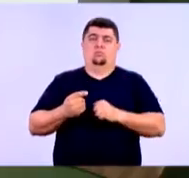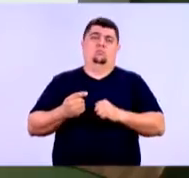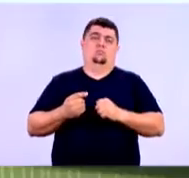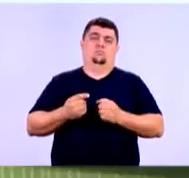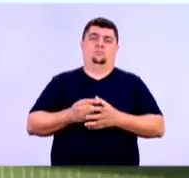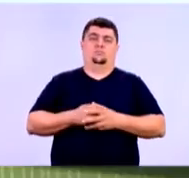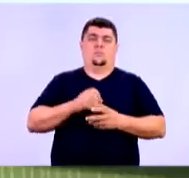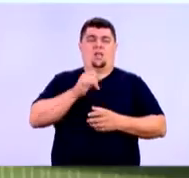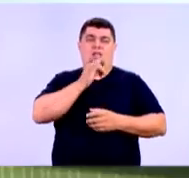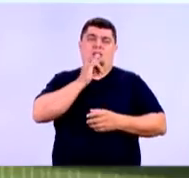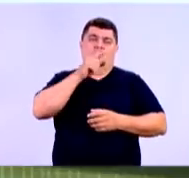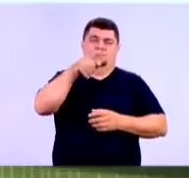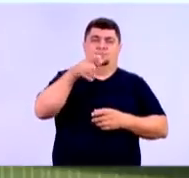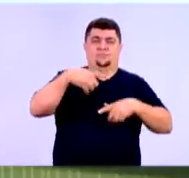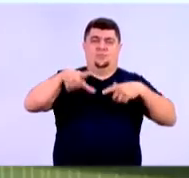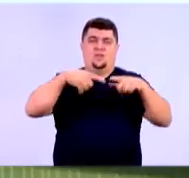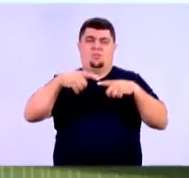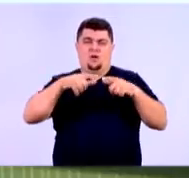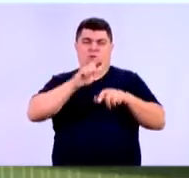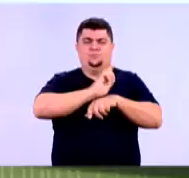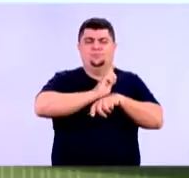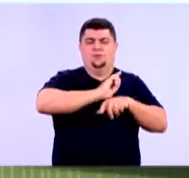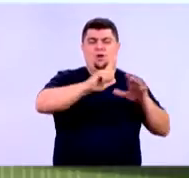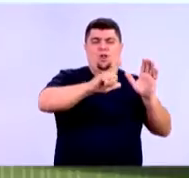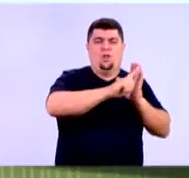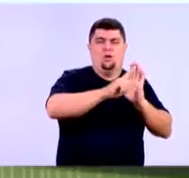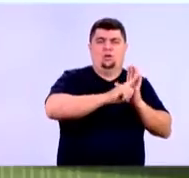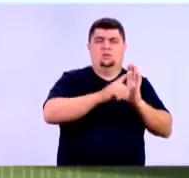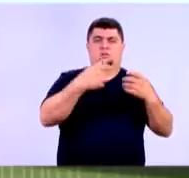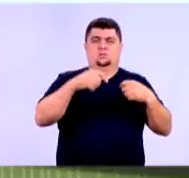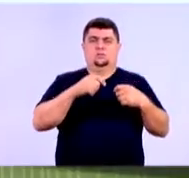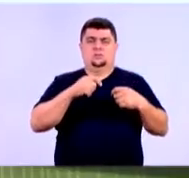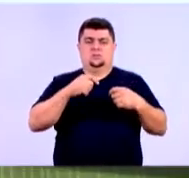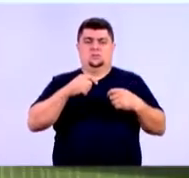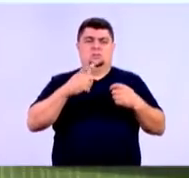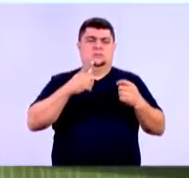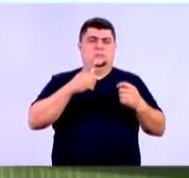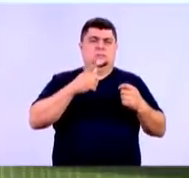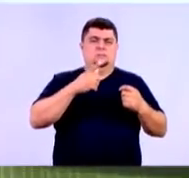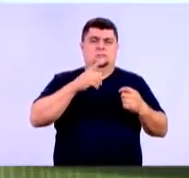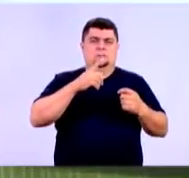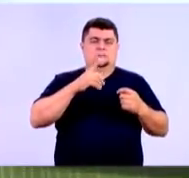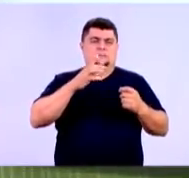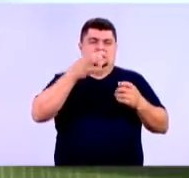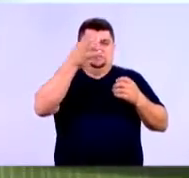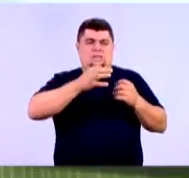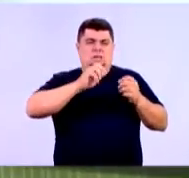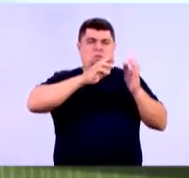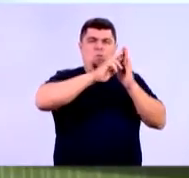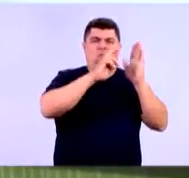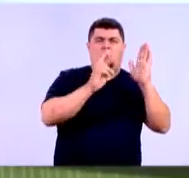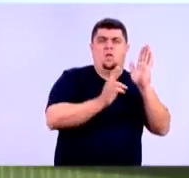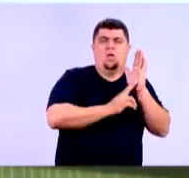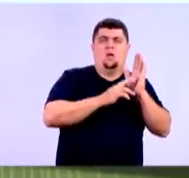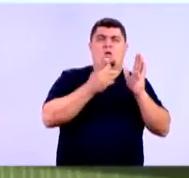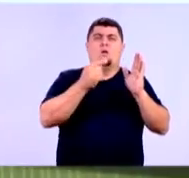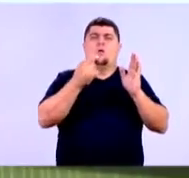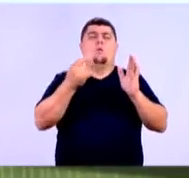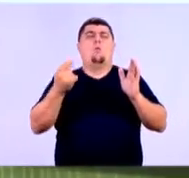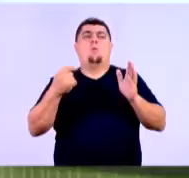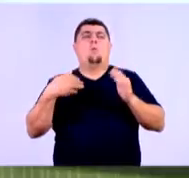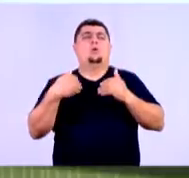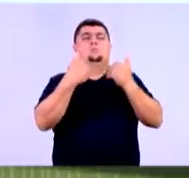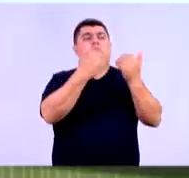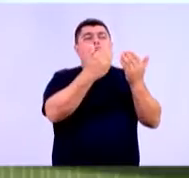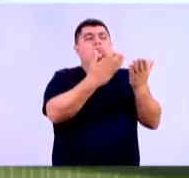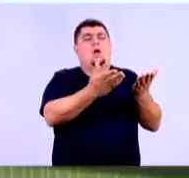exemplo, trabalha gerenciando uma loja e você precisa estabelecer uma política de crédito para os seus clientes, quanto de crédito eu posso conceder ao